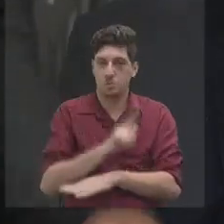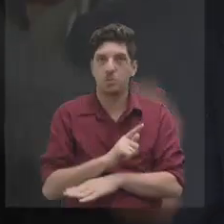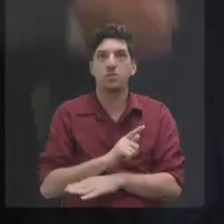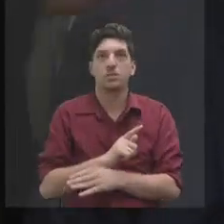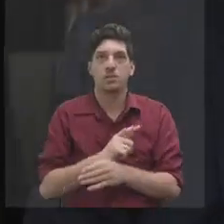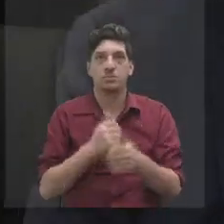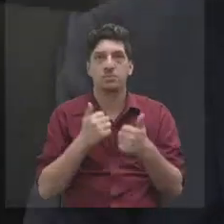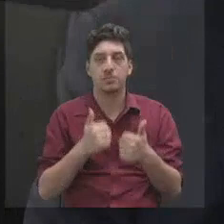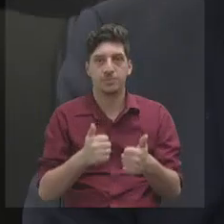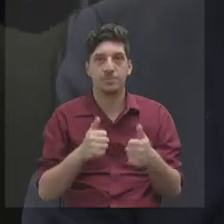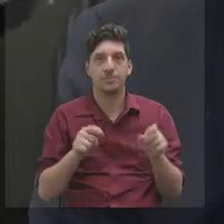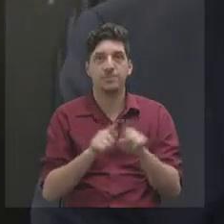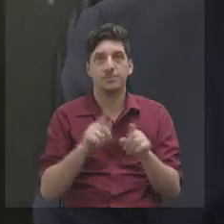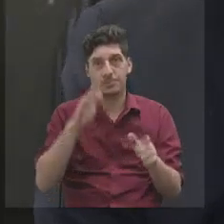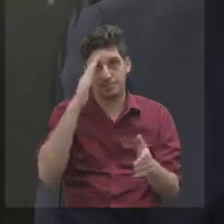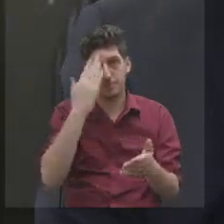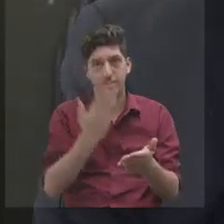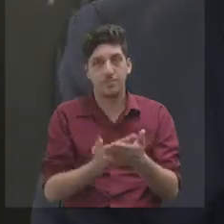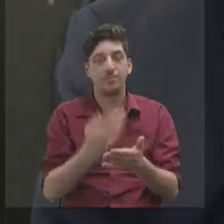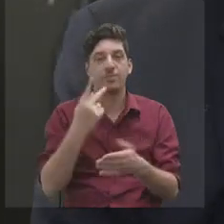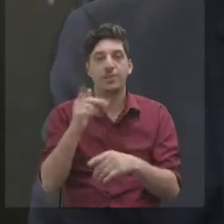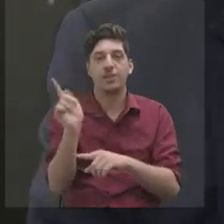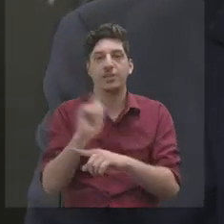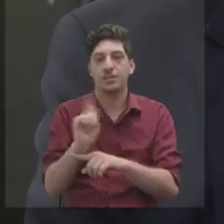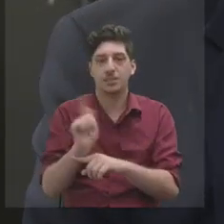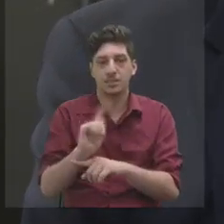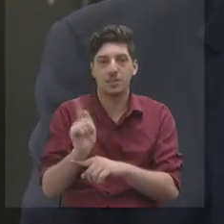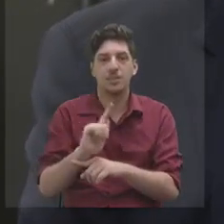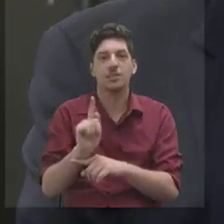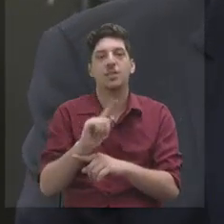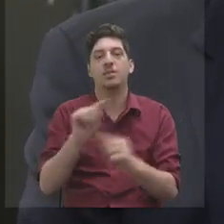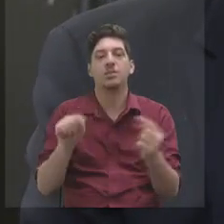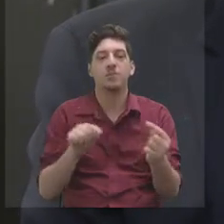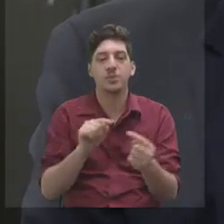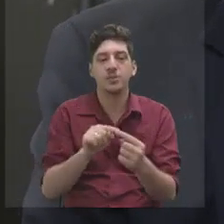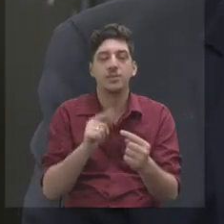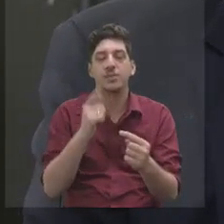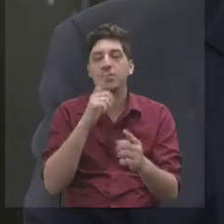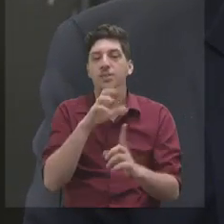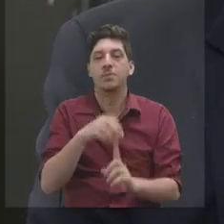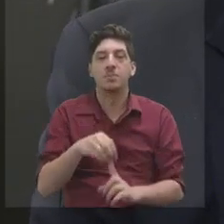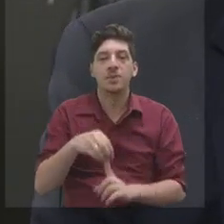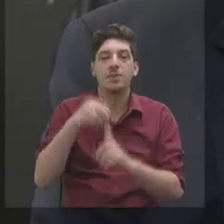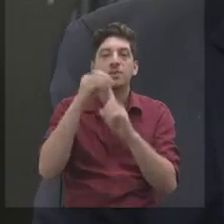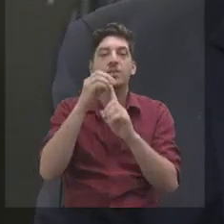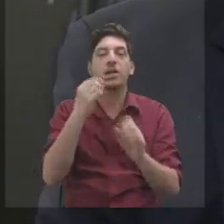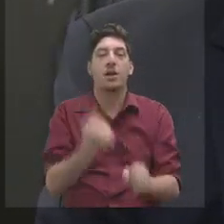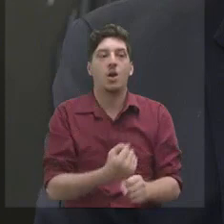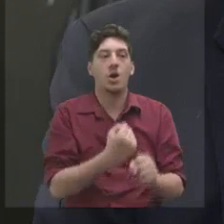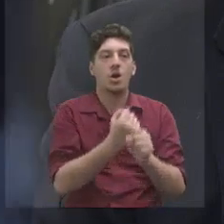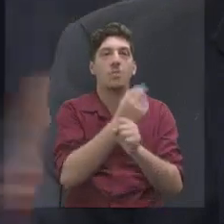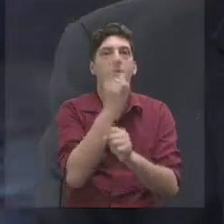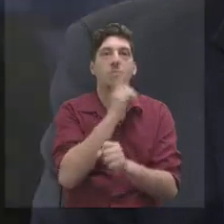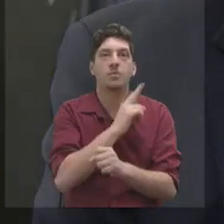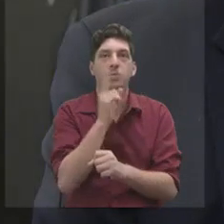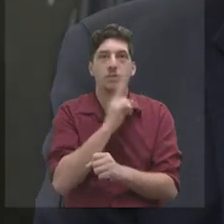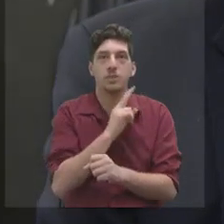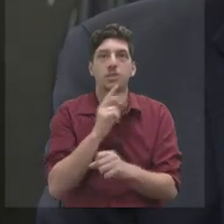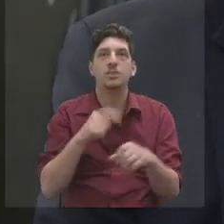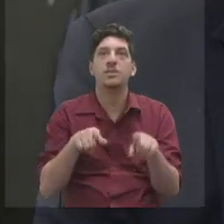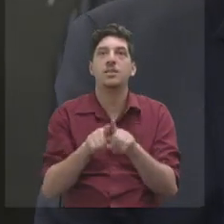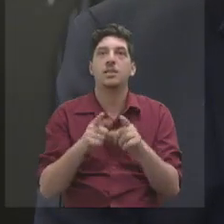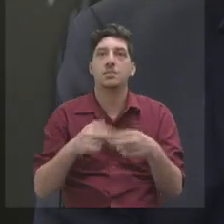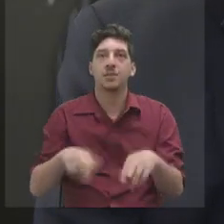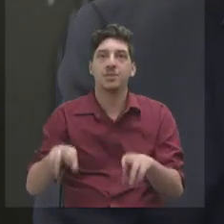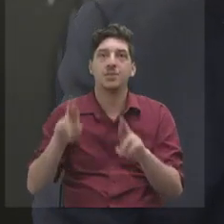e nós confiamos aí na sua gestão para ir priorizando as obras mais urgentes e eu espero